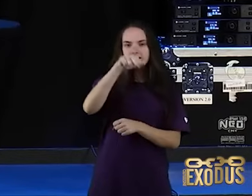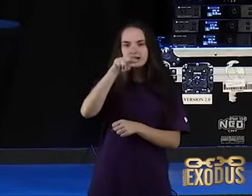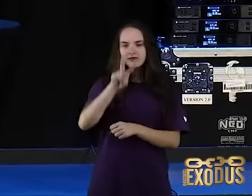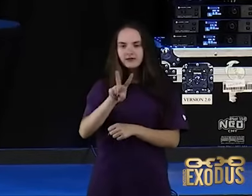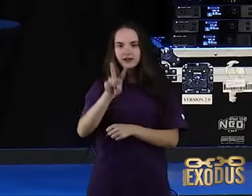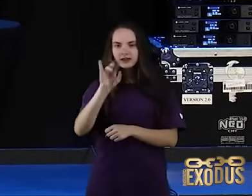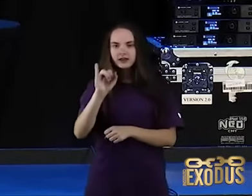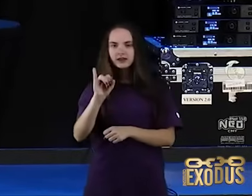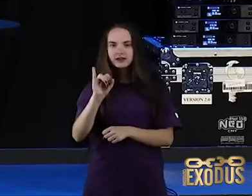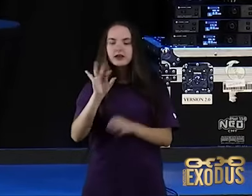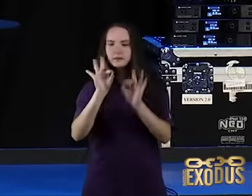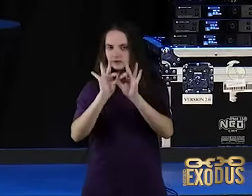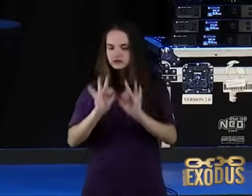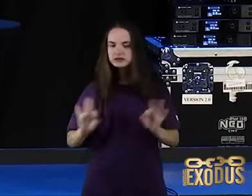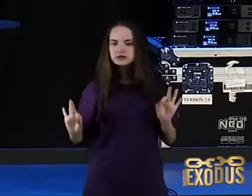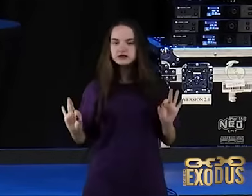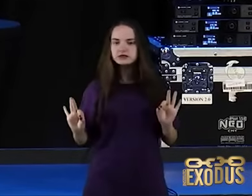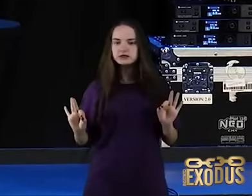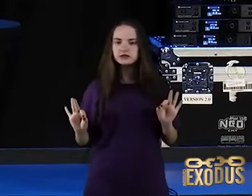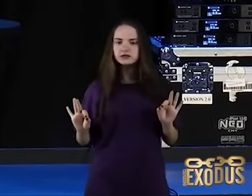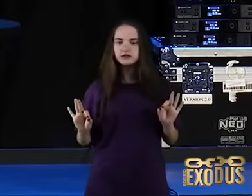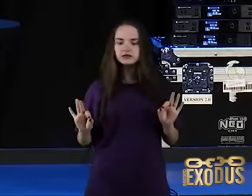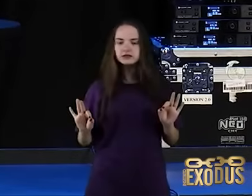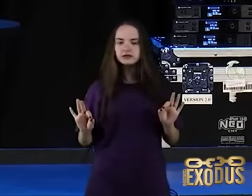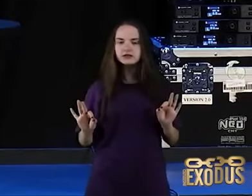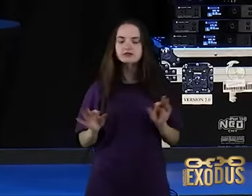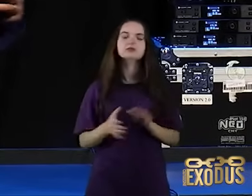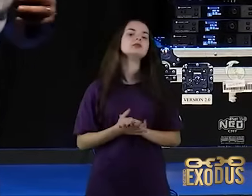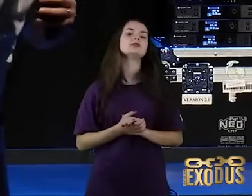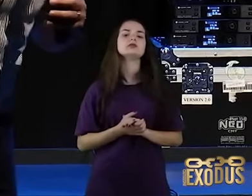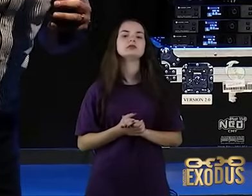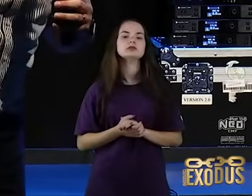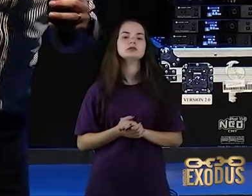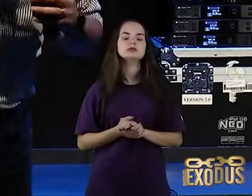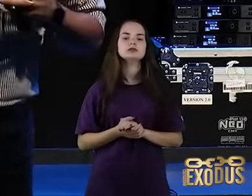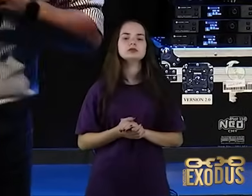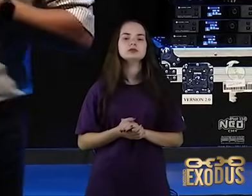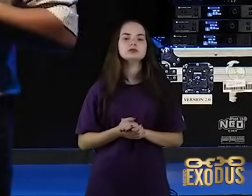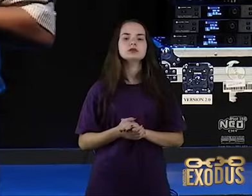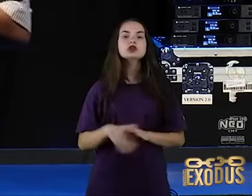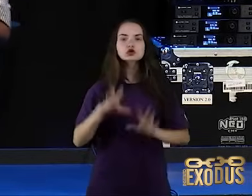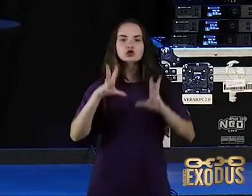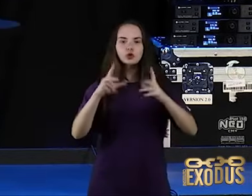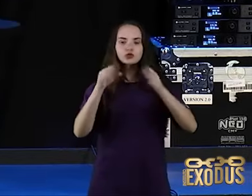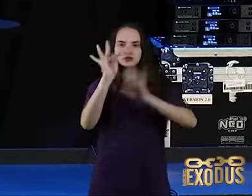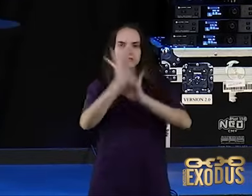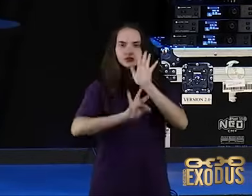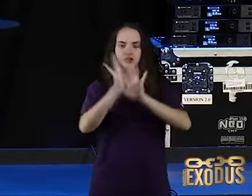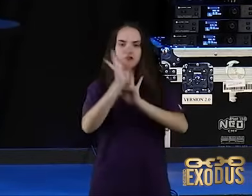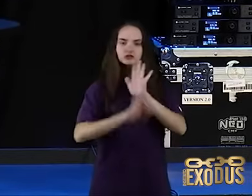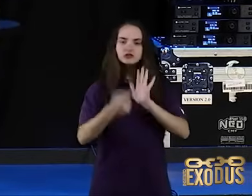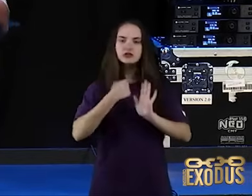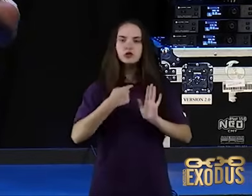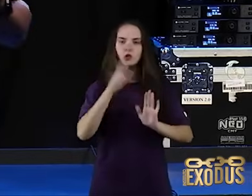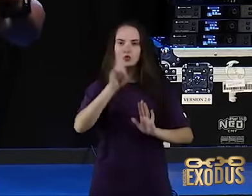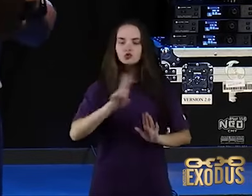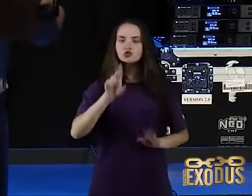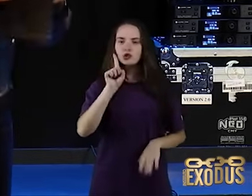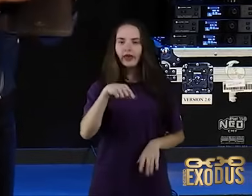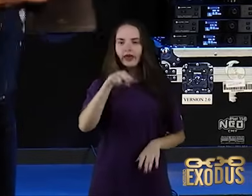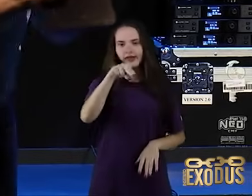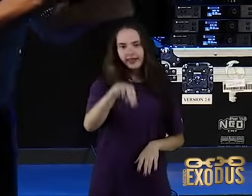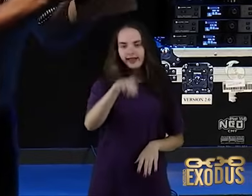corrigidas Até que a própria autorizada eu gosto dela e essas mensagens que eu coloco aqui são todas da NVI tudo que a igreja lê aqui é